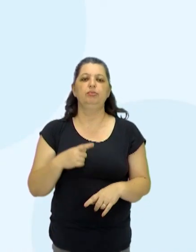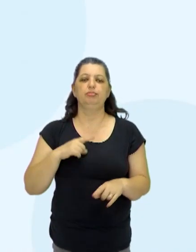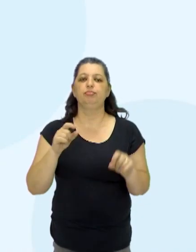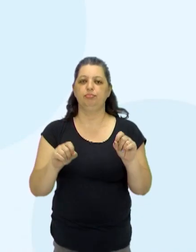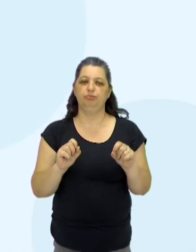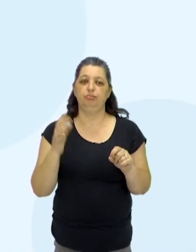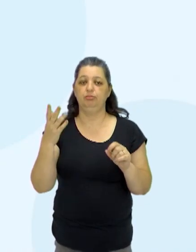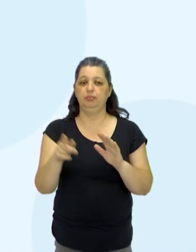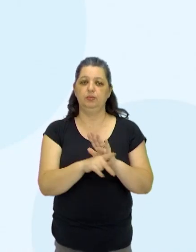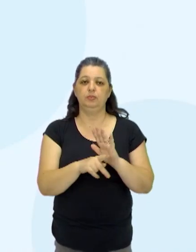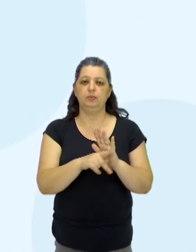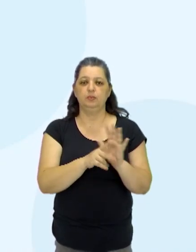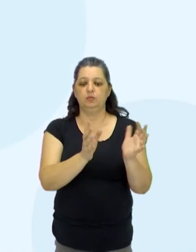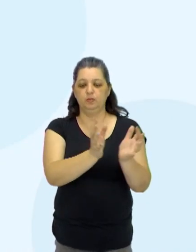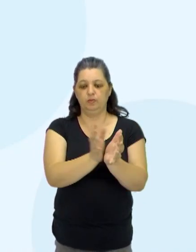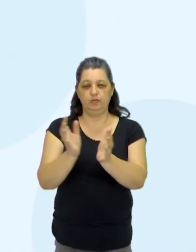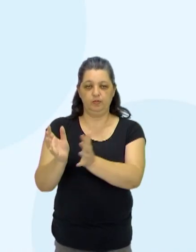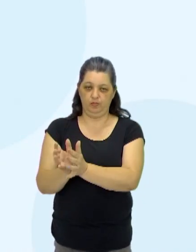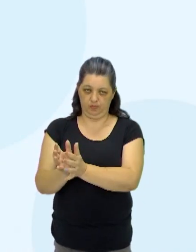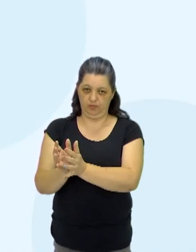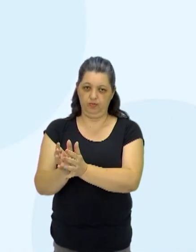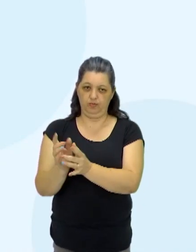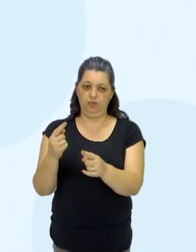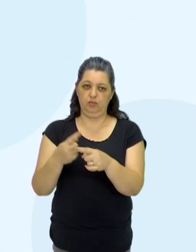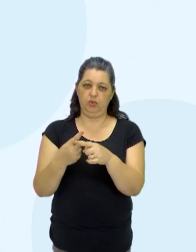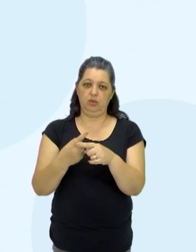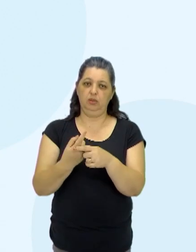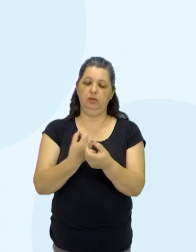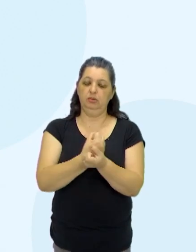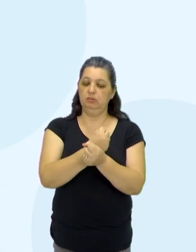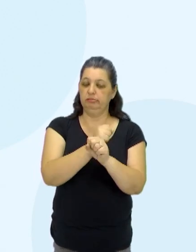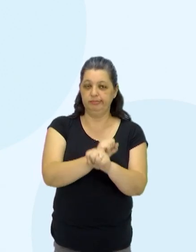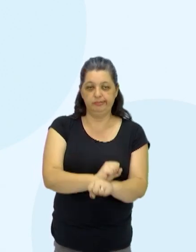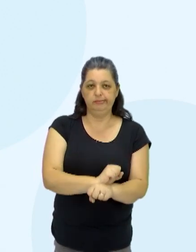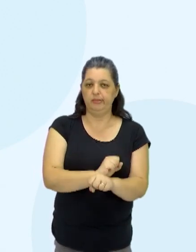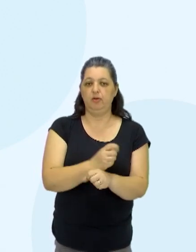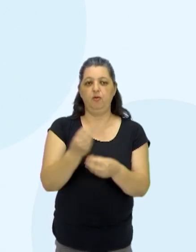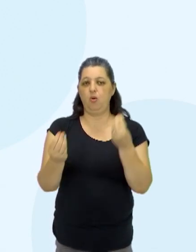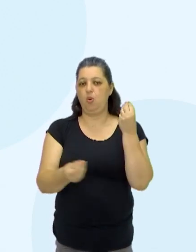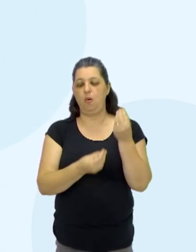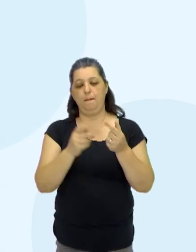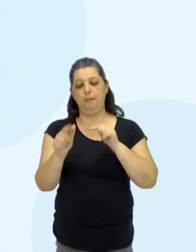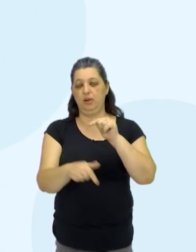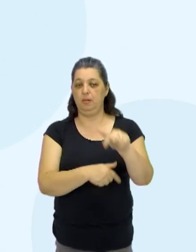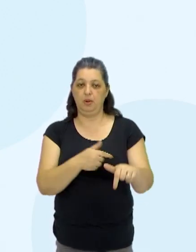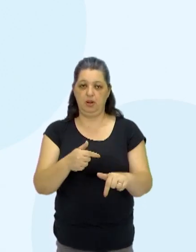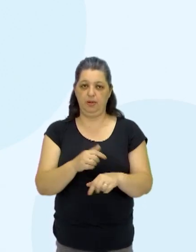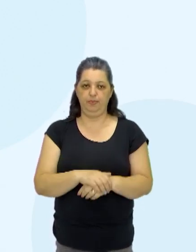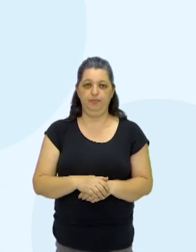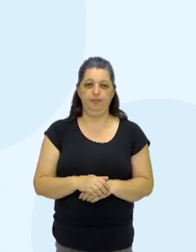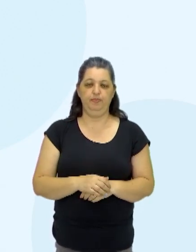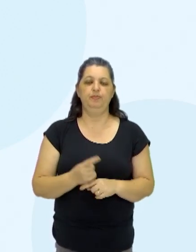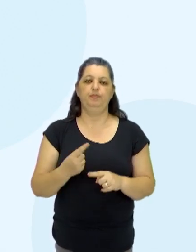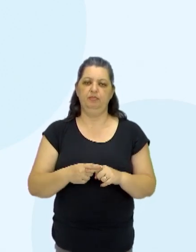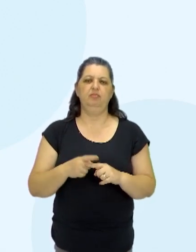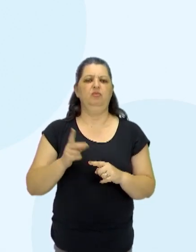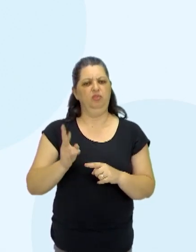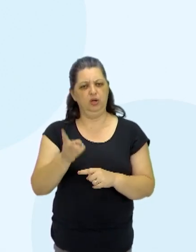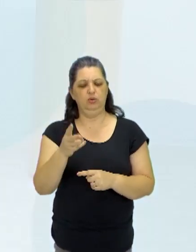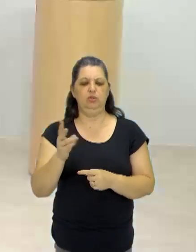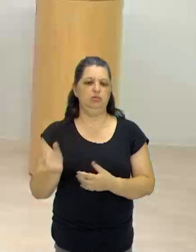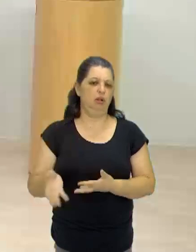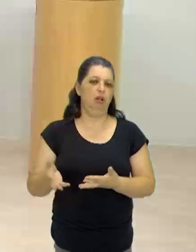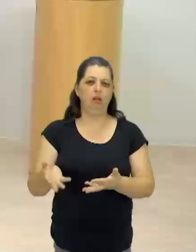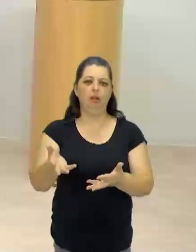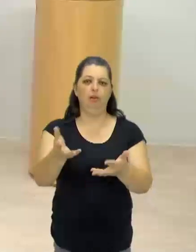dilema nas elites. A gente vai perder a mão de obra escrava. Só que a gente vai empurrar com a barriga até